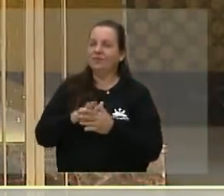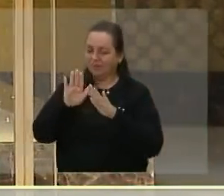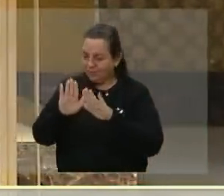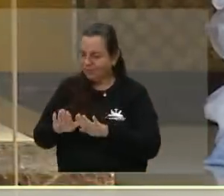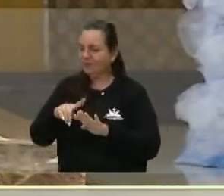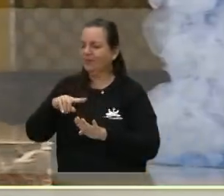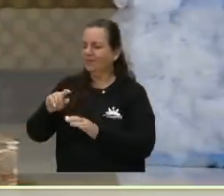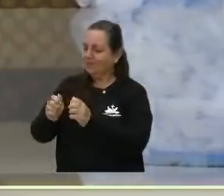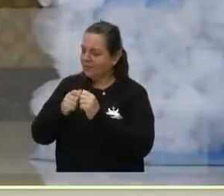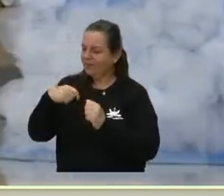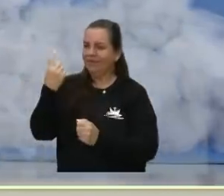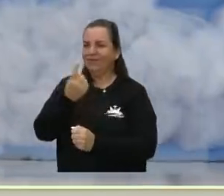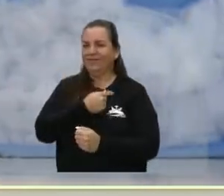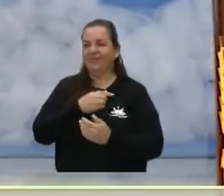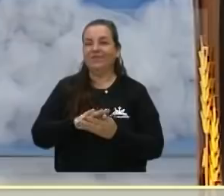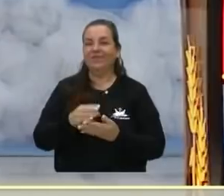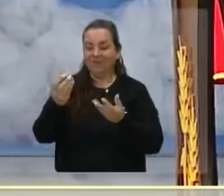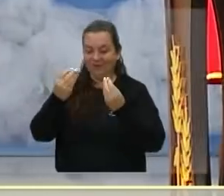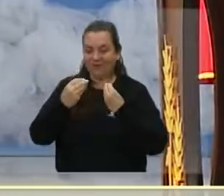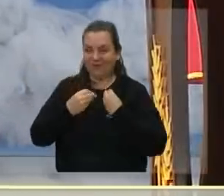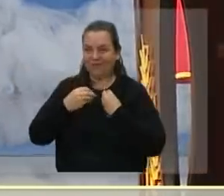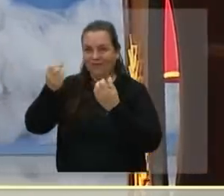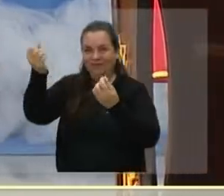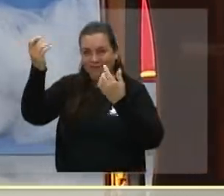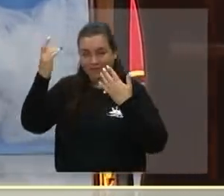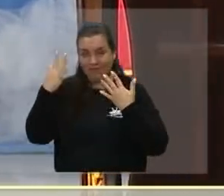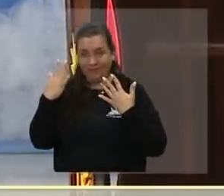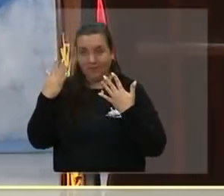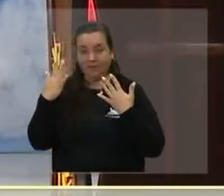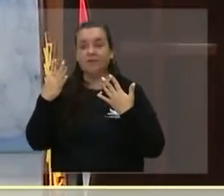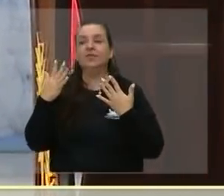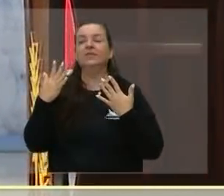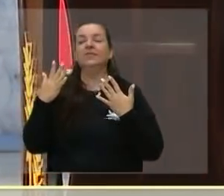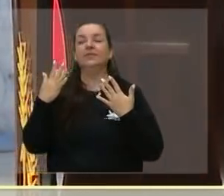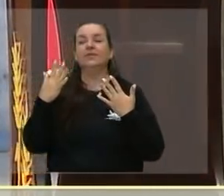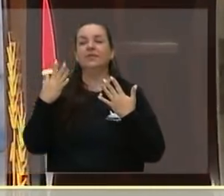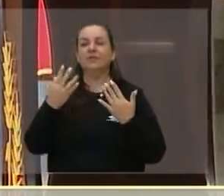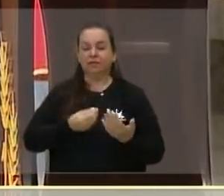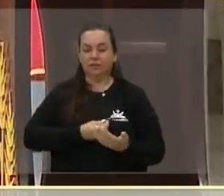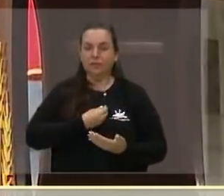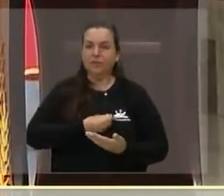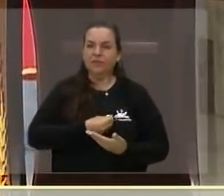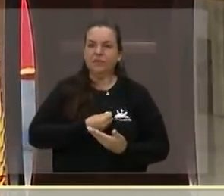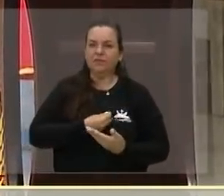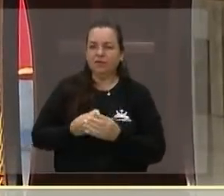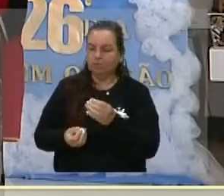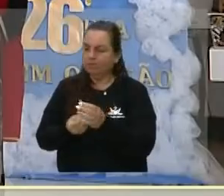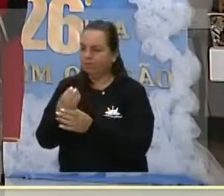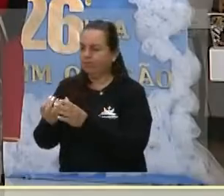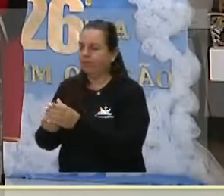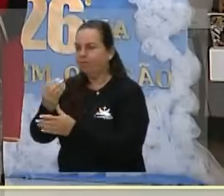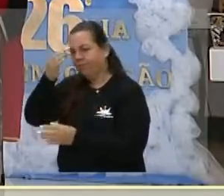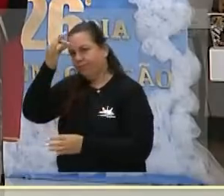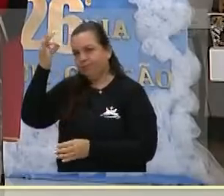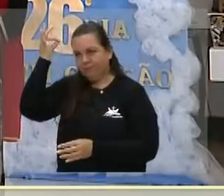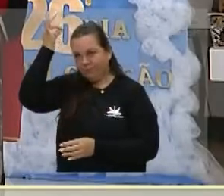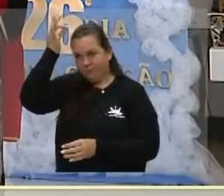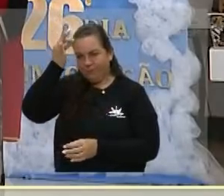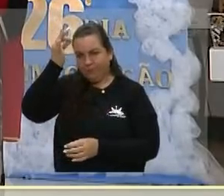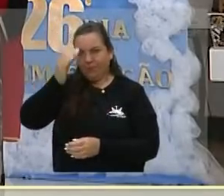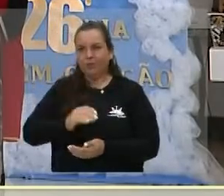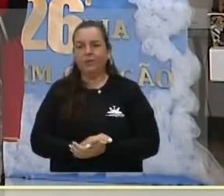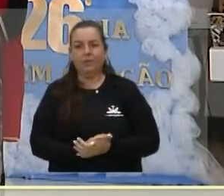fosco fica todo mundo usa graça e beleza grande primeiros frutos do espírito